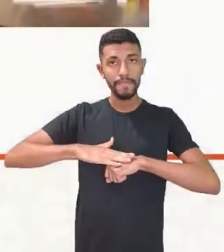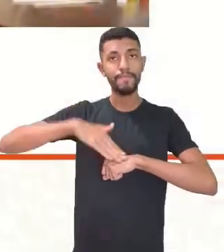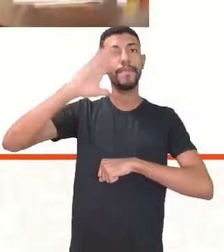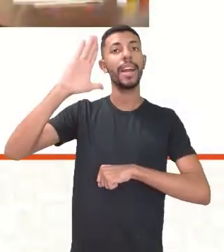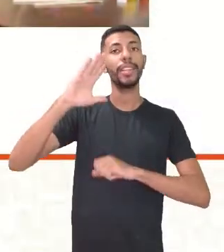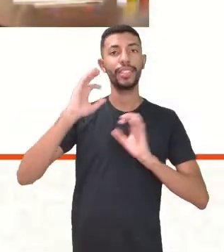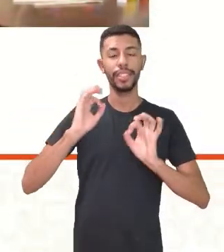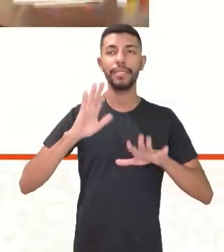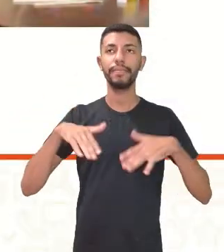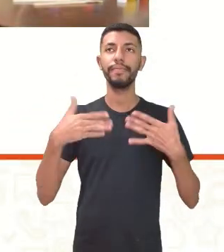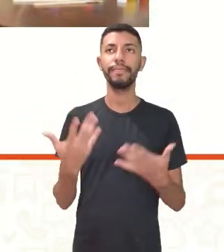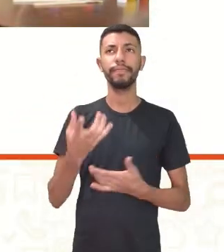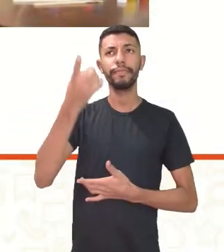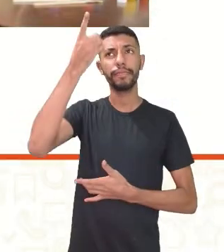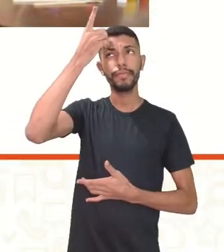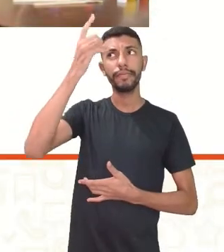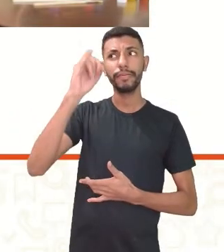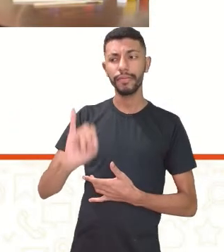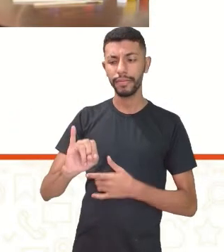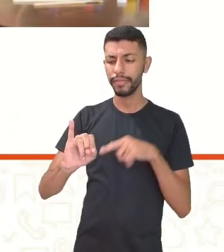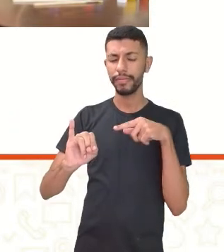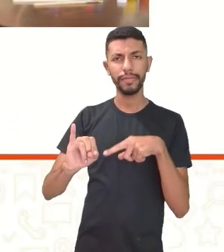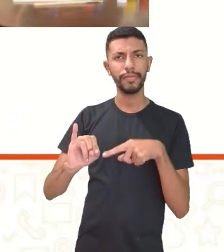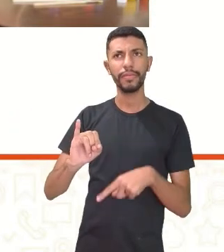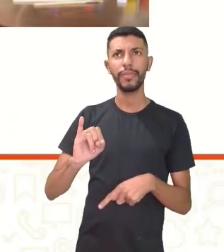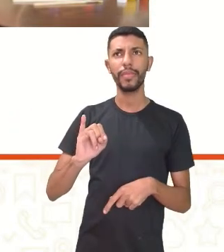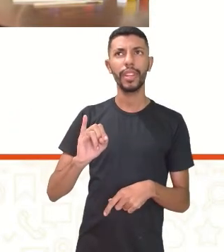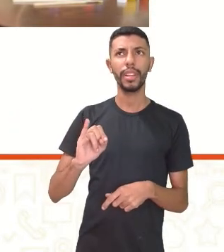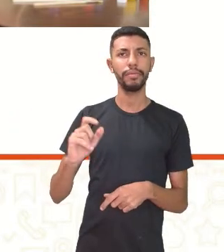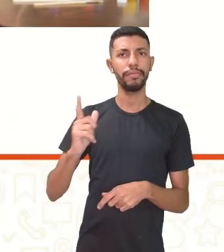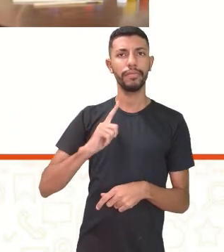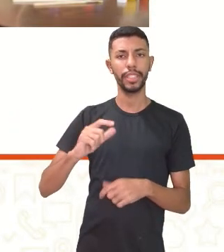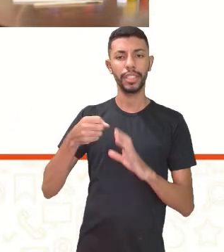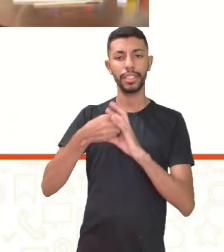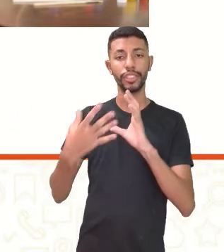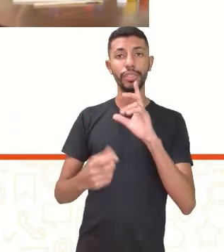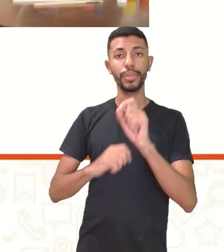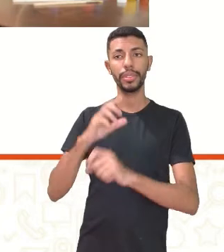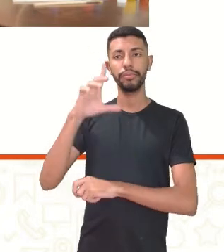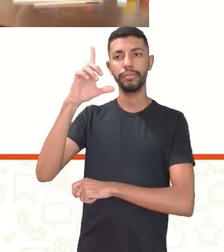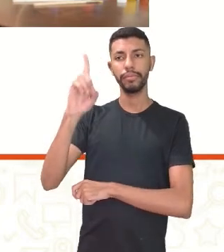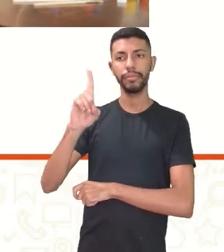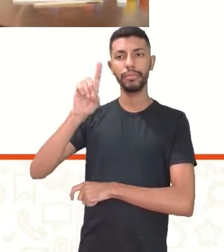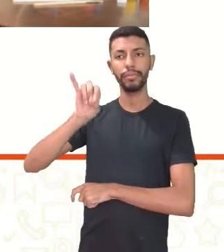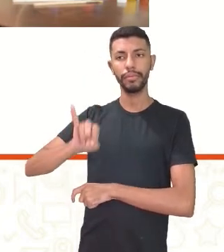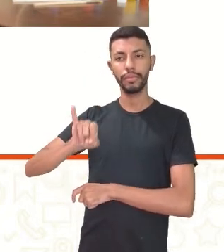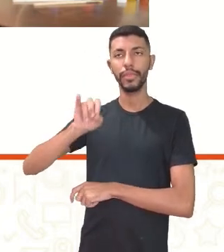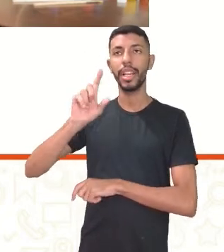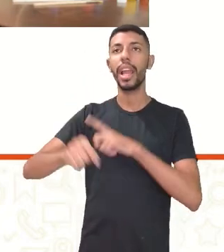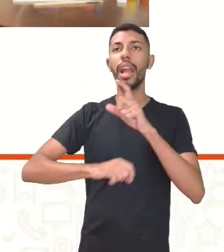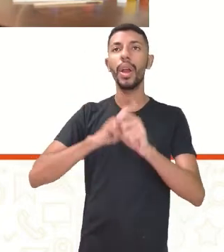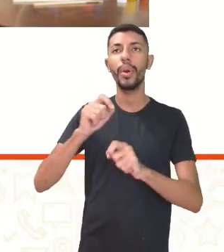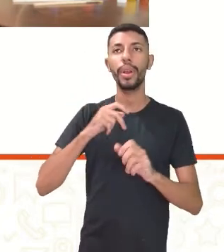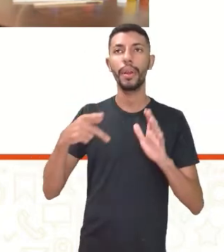a deficiência intelectual, que é caracterizado como DI, não é? É um transtorno